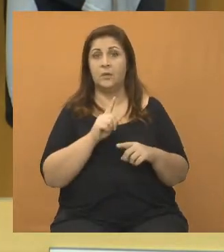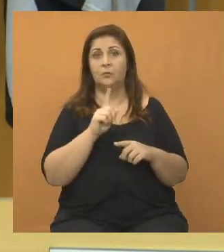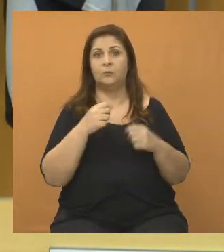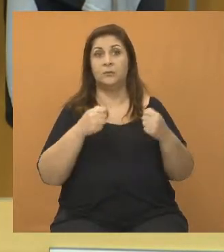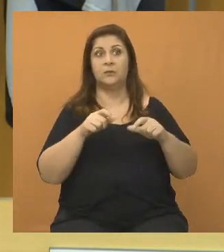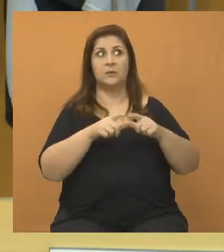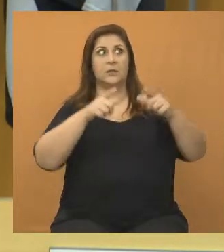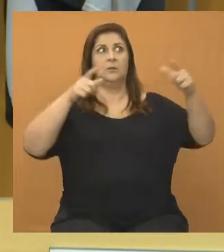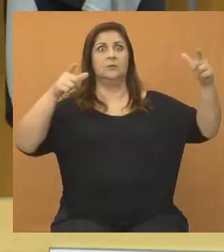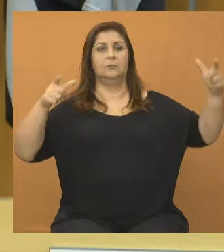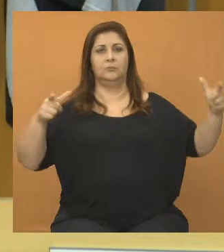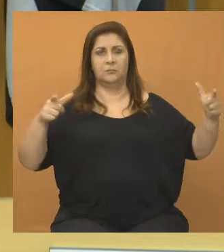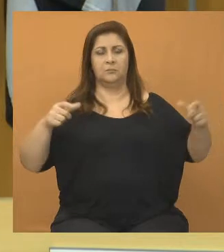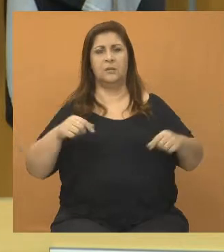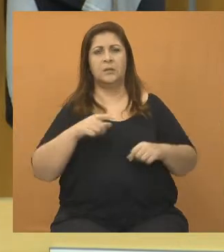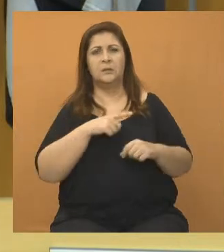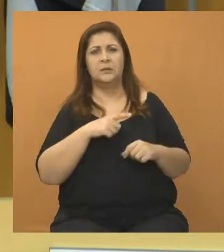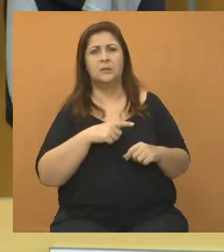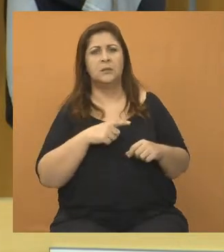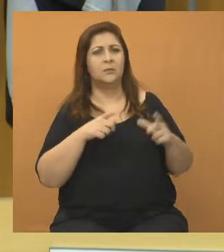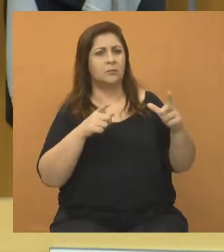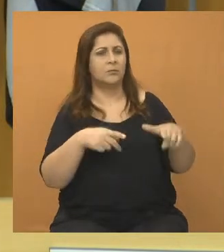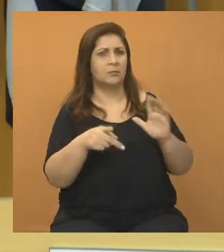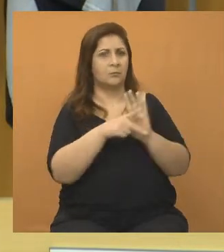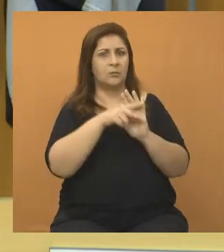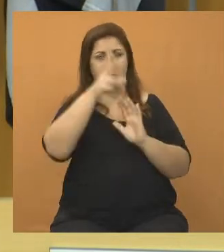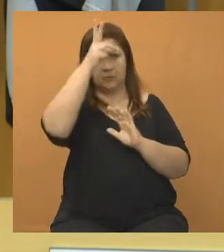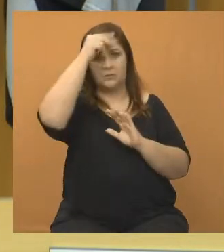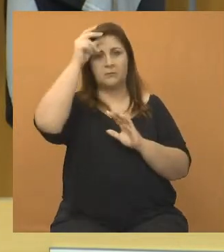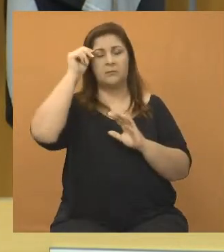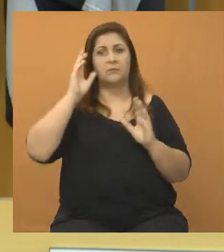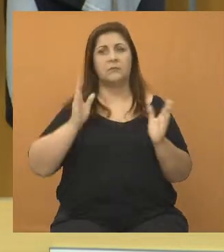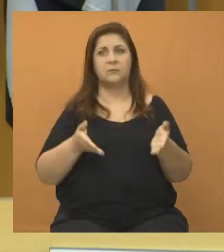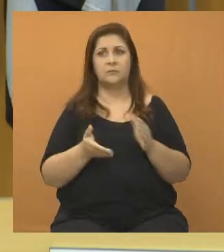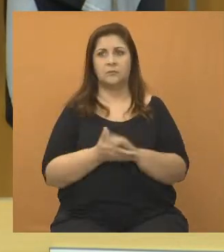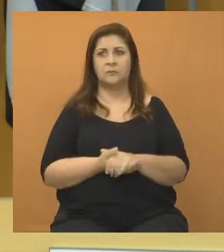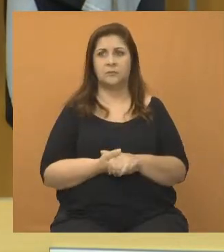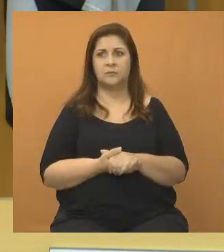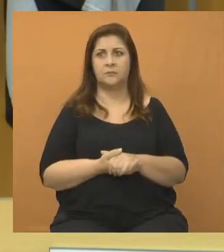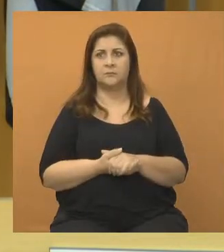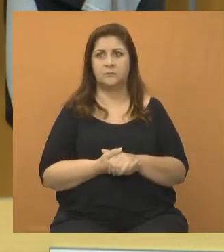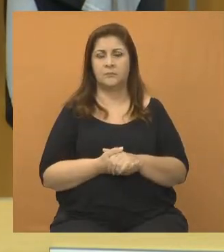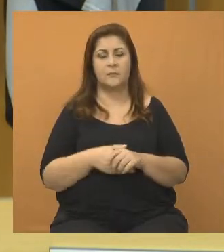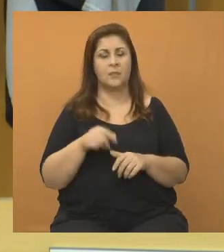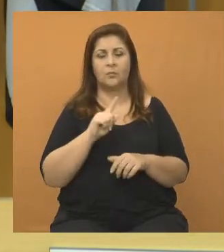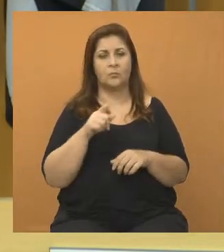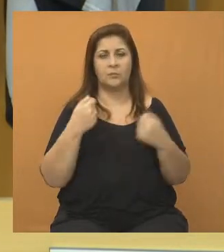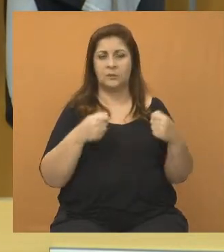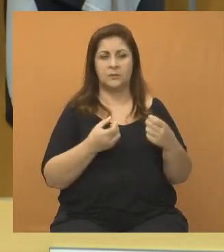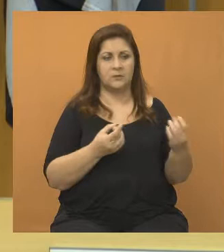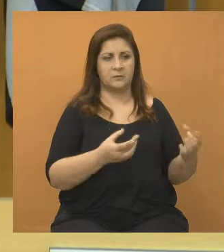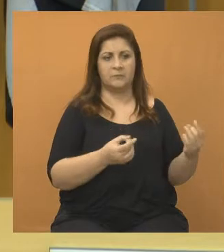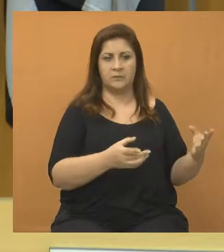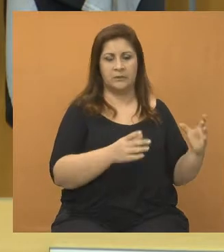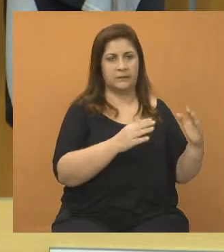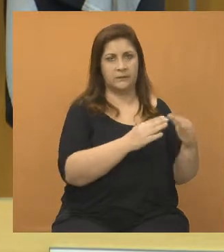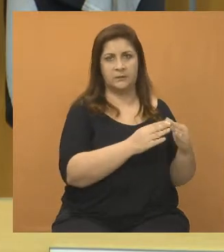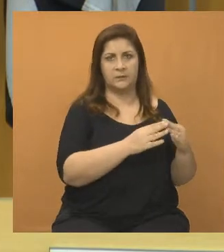que é demandada, então existem algumas áreas públicas, então não haveria necessidade, talvez, de desapropriação, né? A